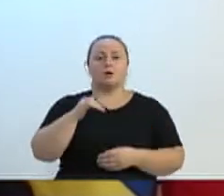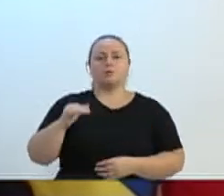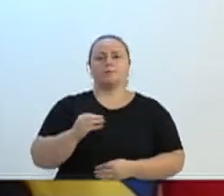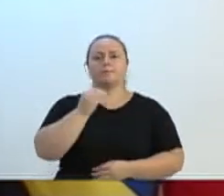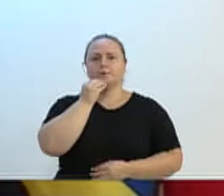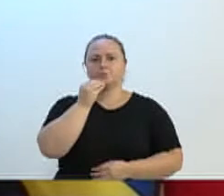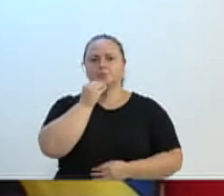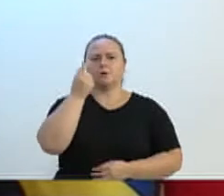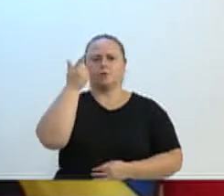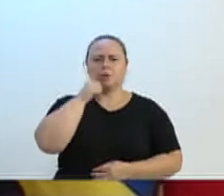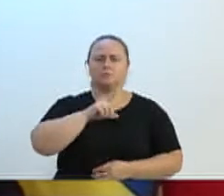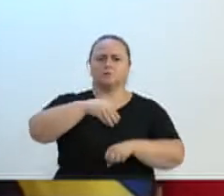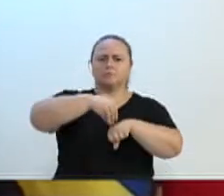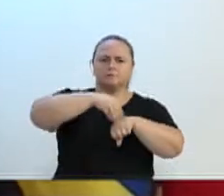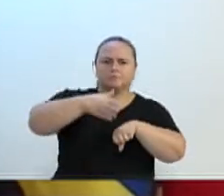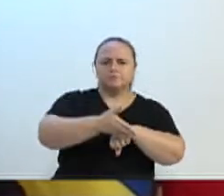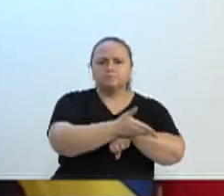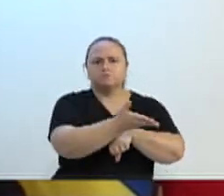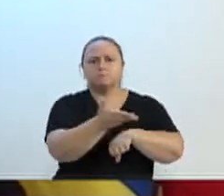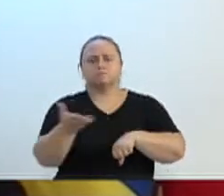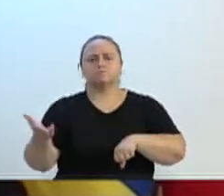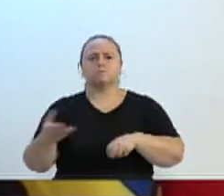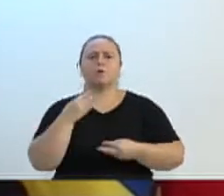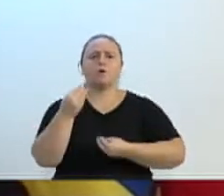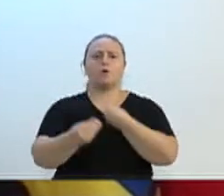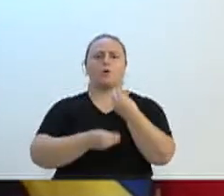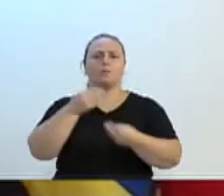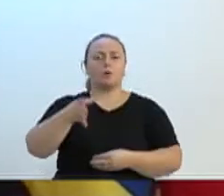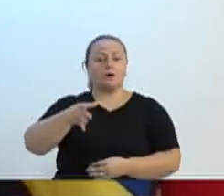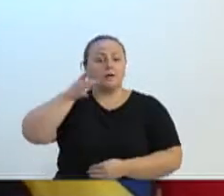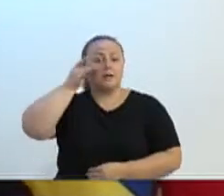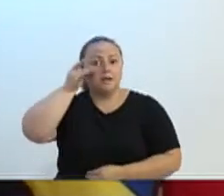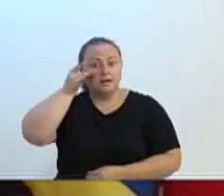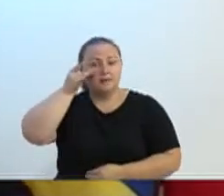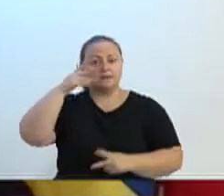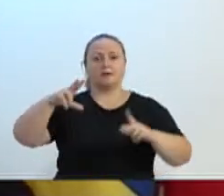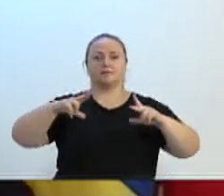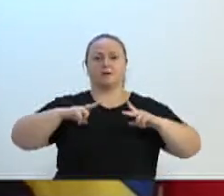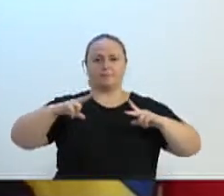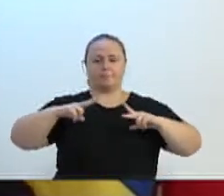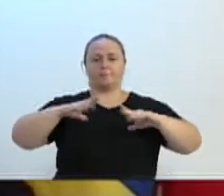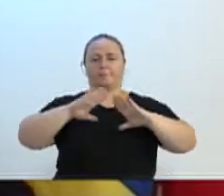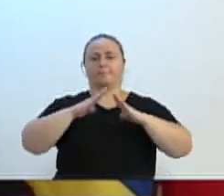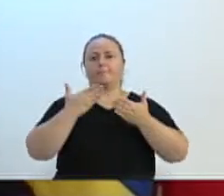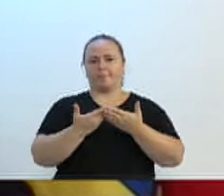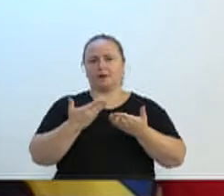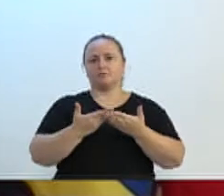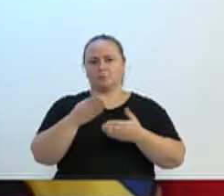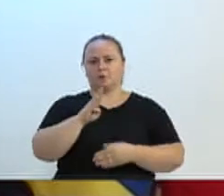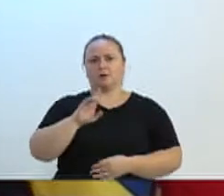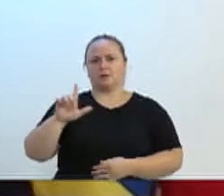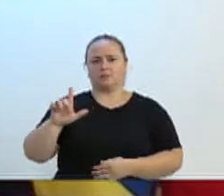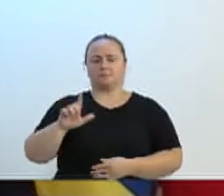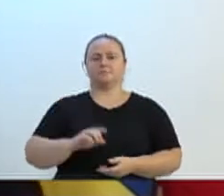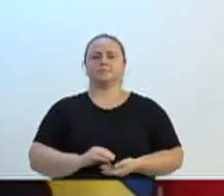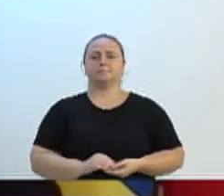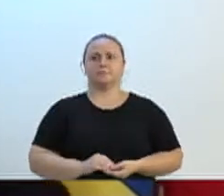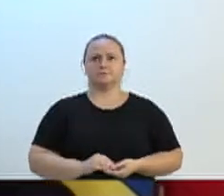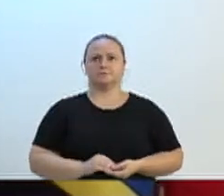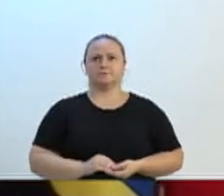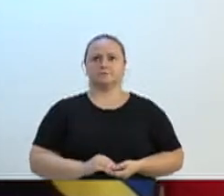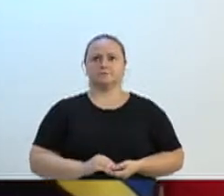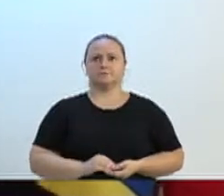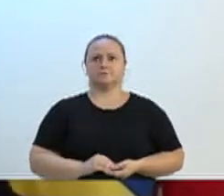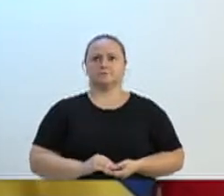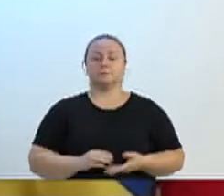poderei transmitir aos senhores qual o atual cenário das escolas particulares de Blumenau. Hoje represento